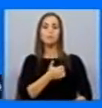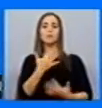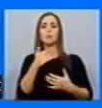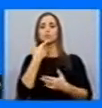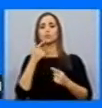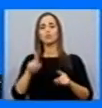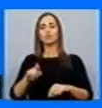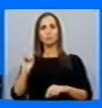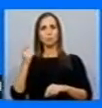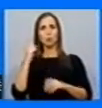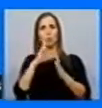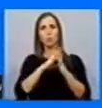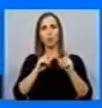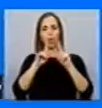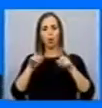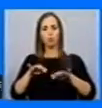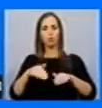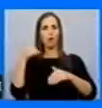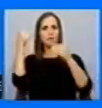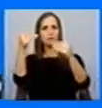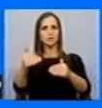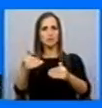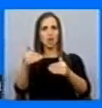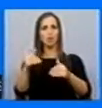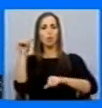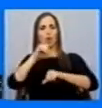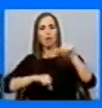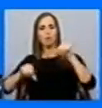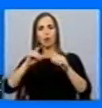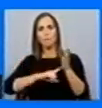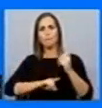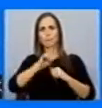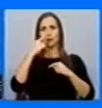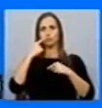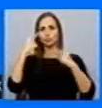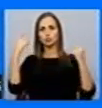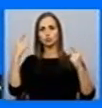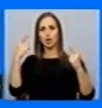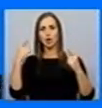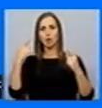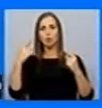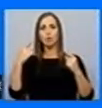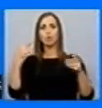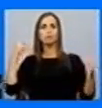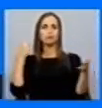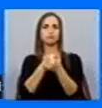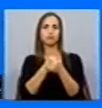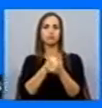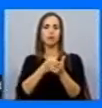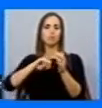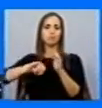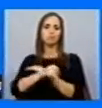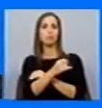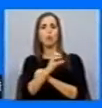modelos computacionais avançados de um laboratório norte-americano demonstraram que o impacto de um asteroide ou de um cometa nesta